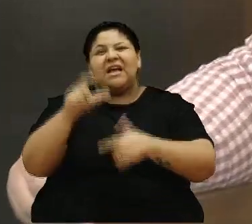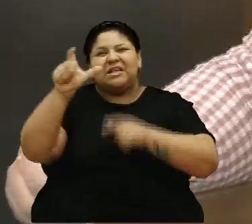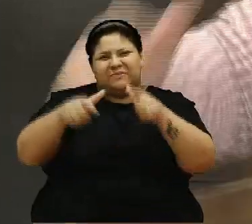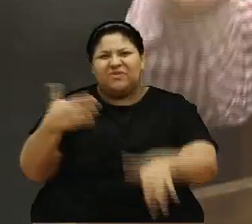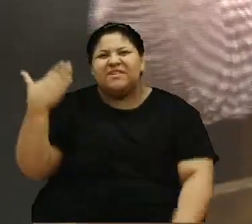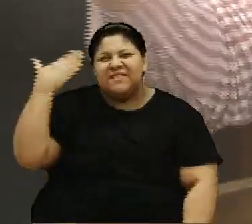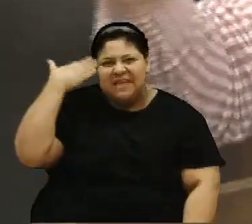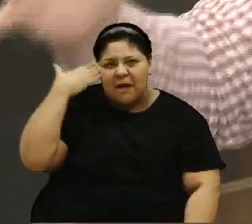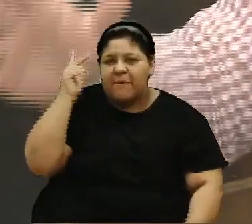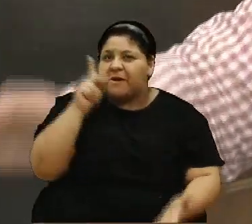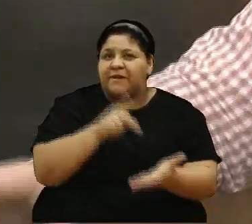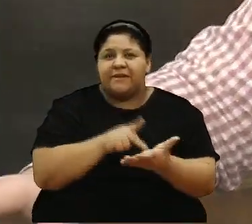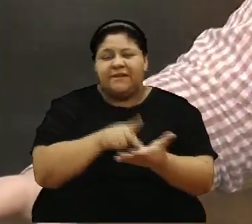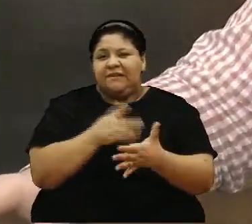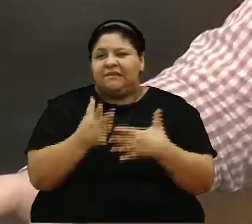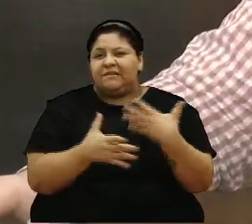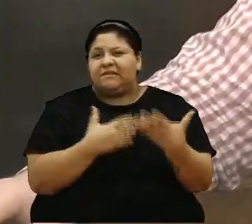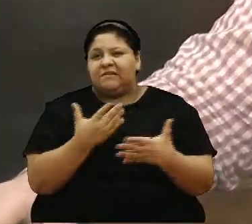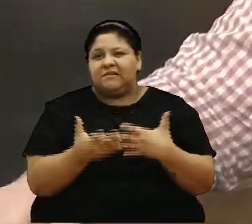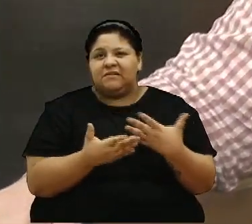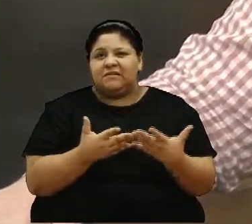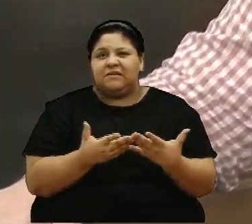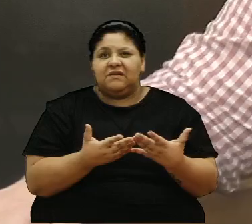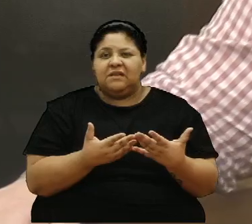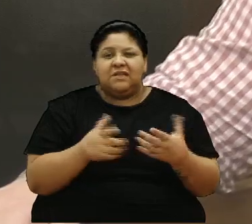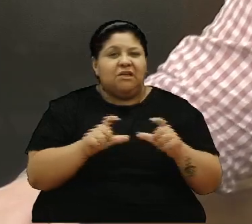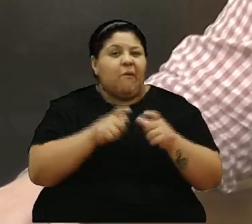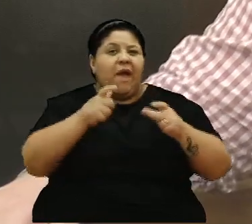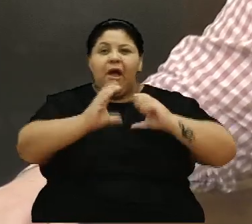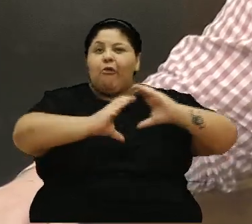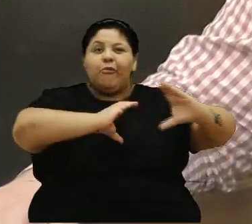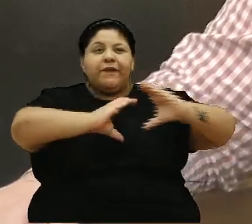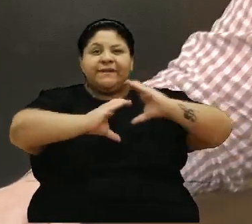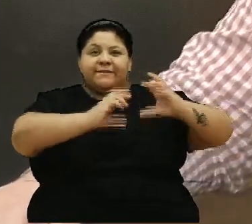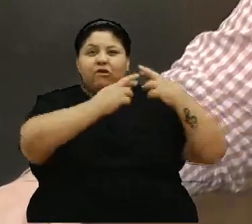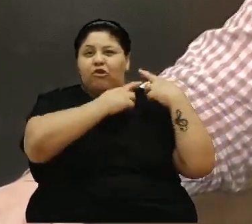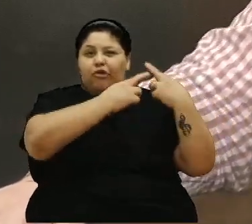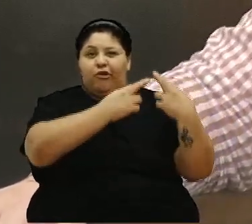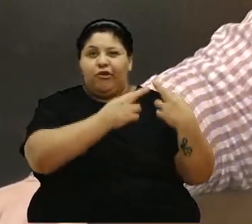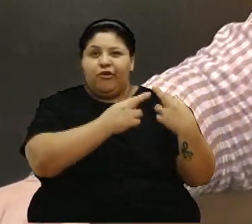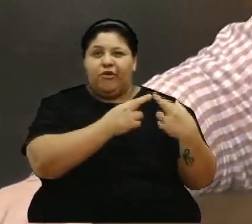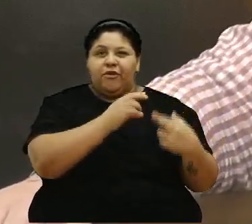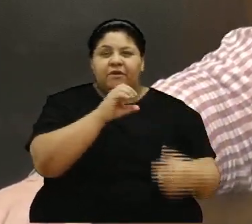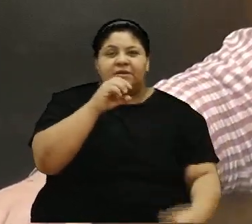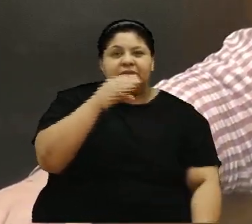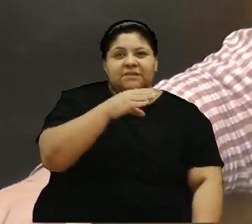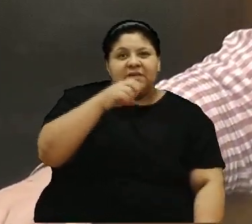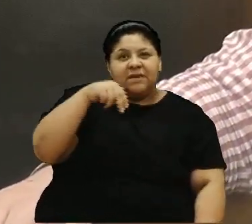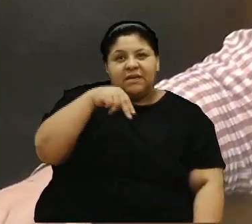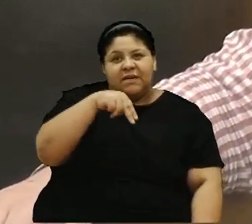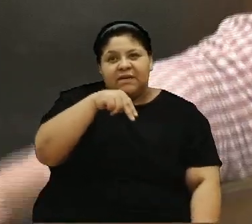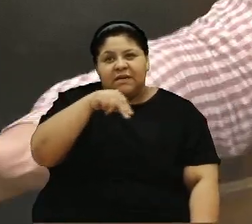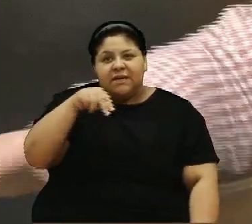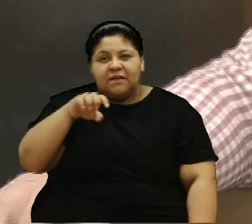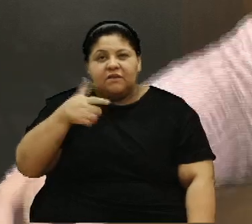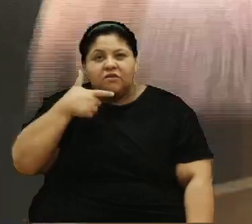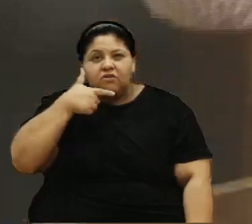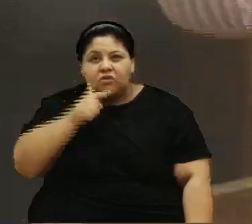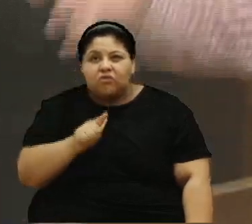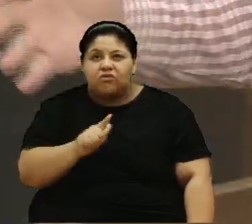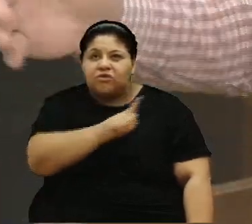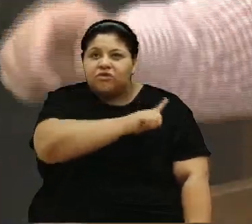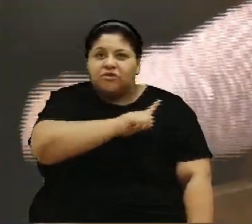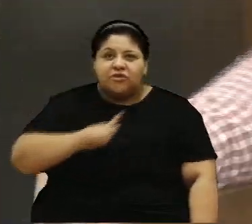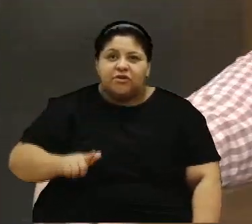sabem que a verdade hoje não está mais na mão das grandes mídias, das grandes imprensas. Nem a CNN não consegue mais ficar agora debaixo desse governo,